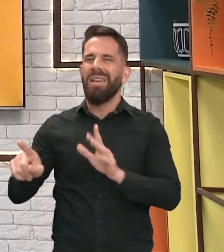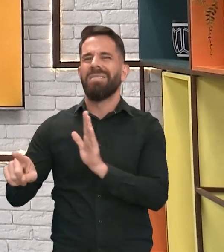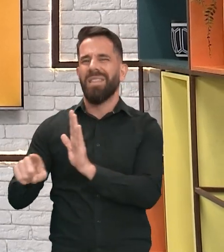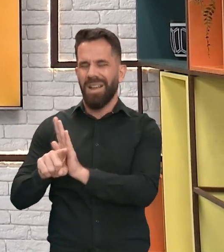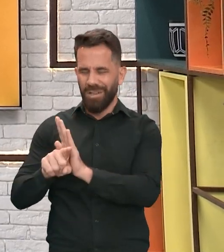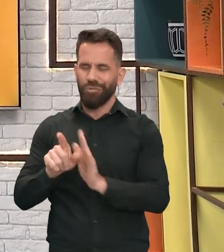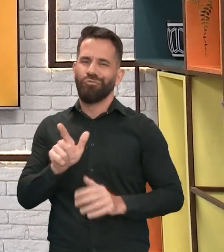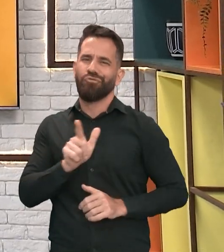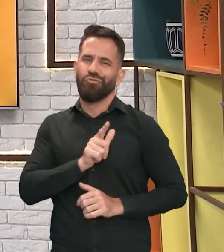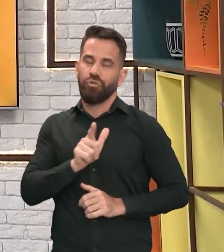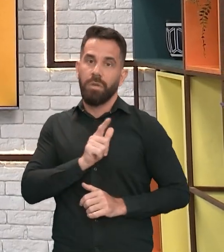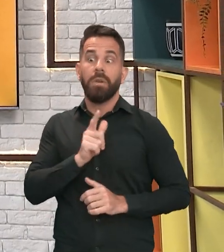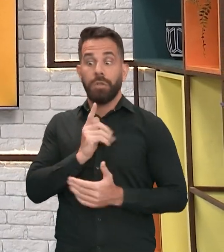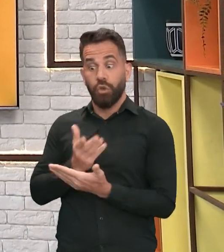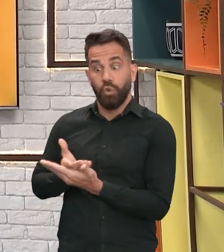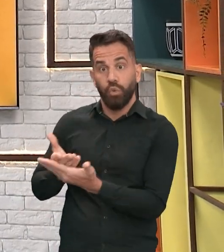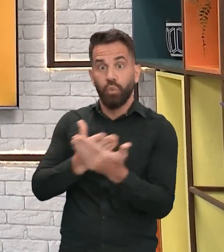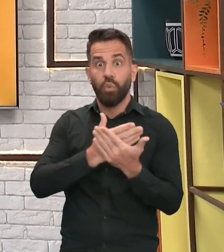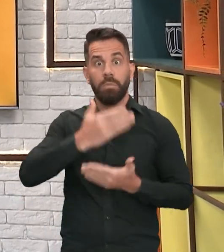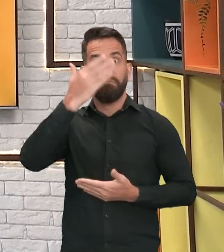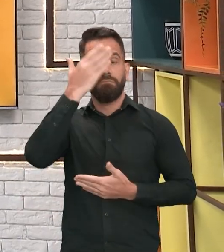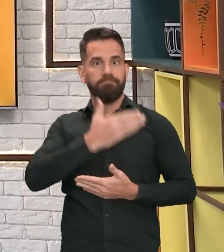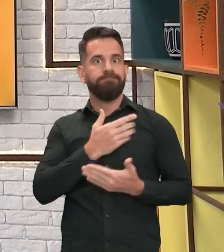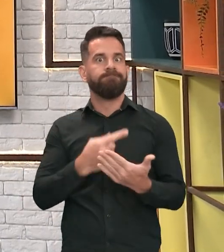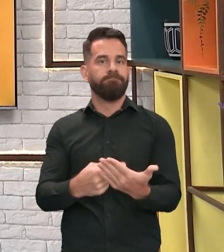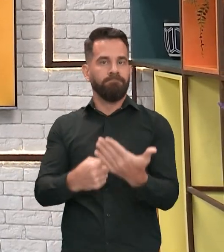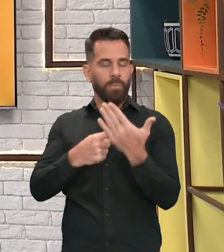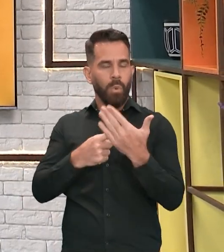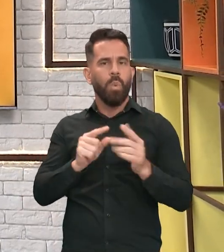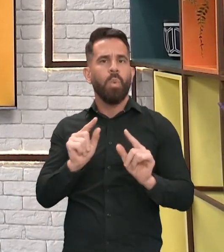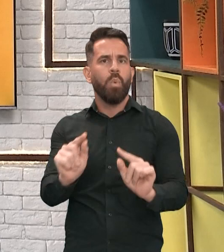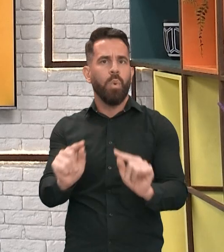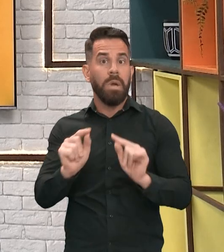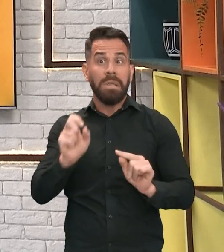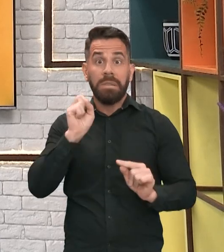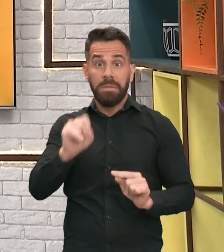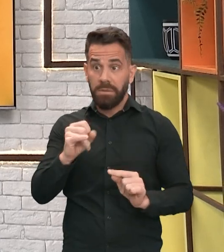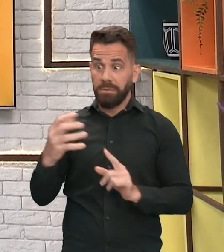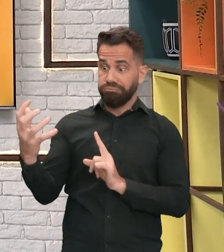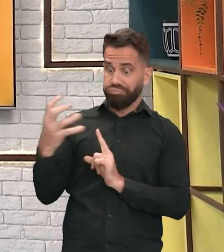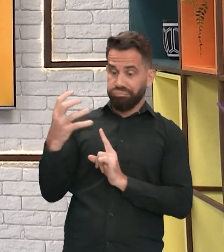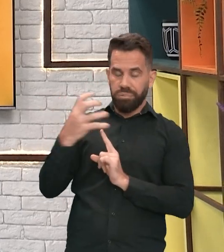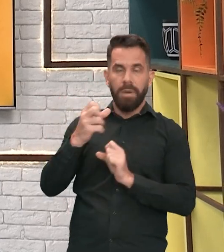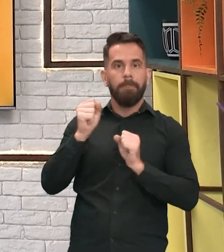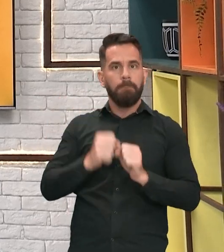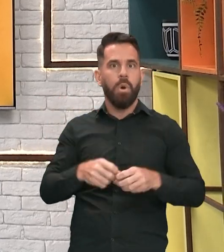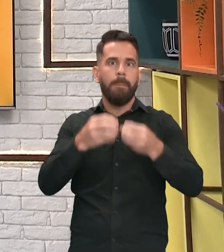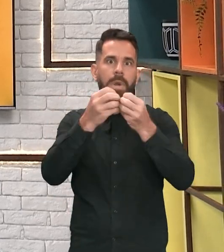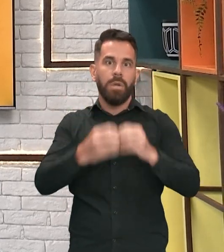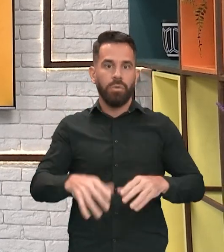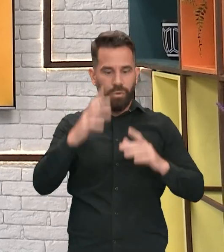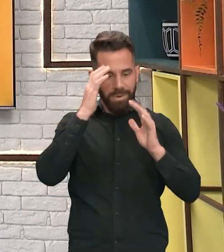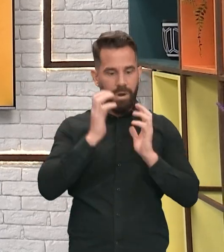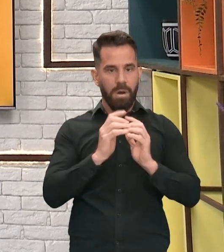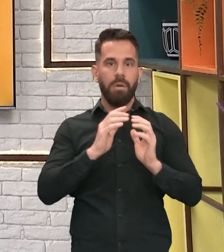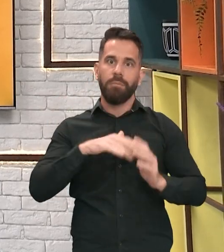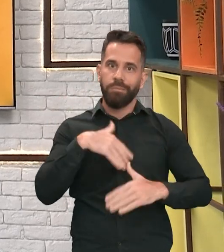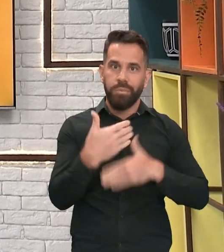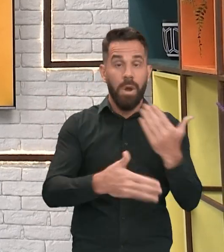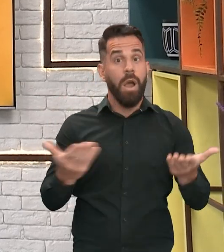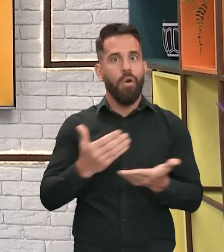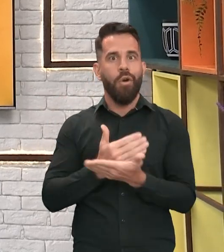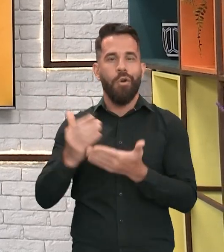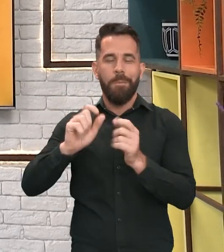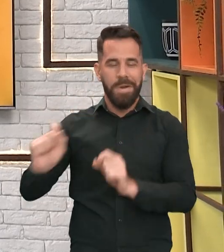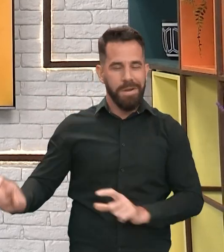também. Estudos mostram que de forma desordenada, eles podem prejudicar o desenvolvimento cognitivo. É a partir de agora, no